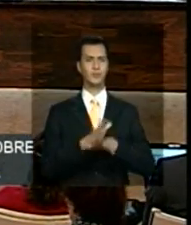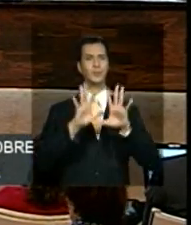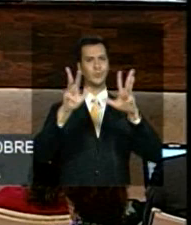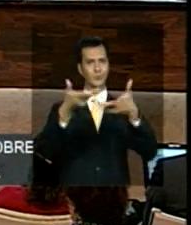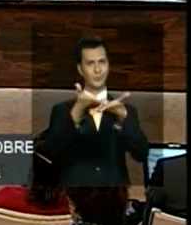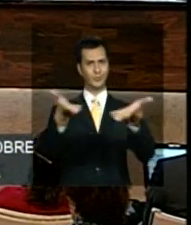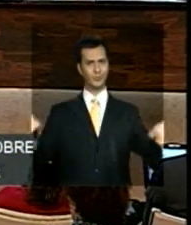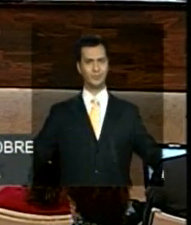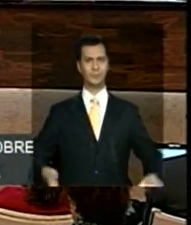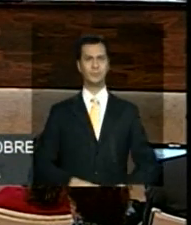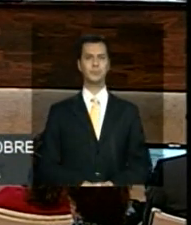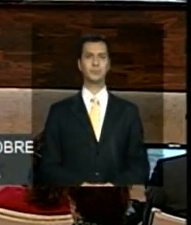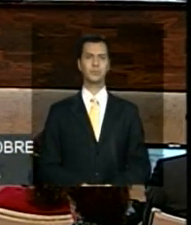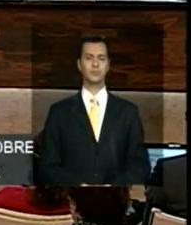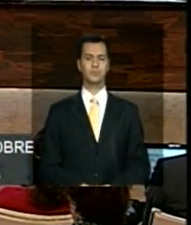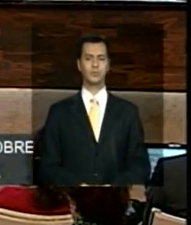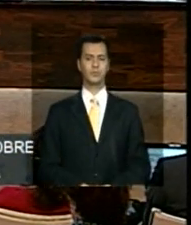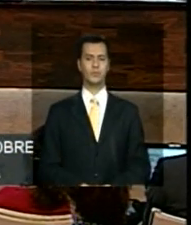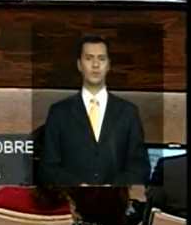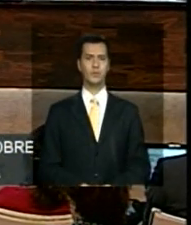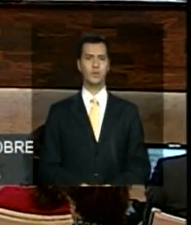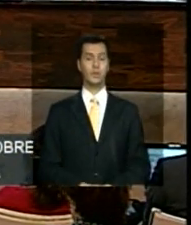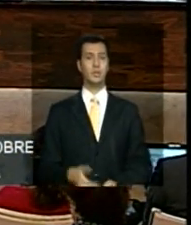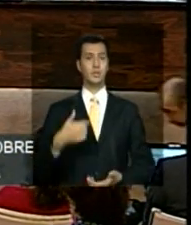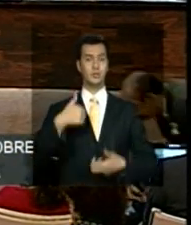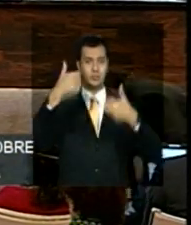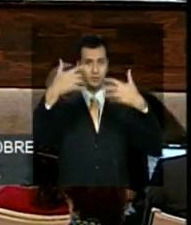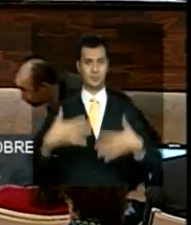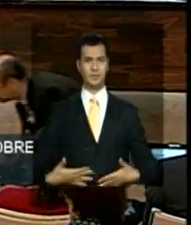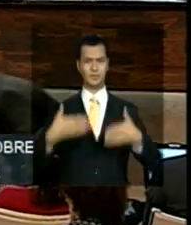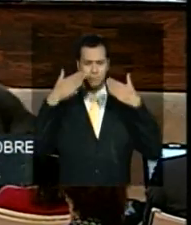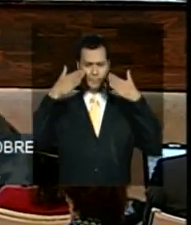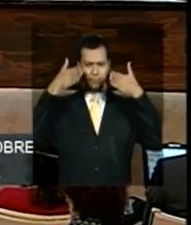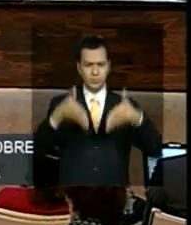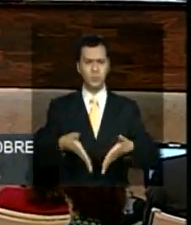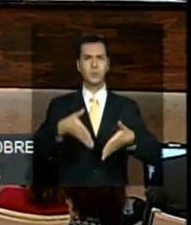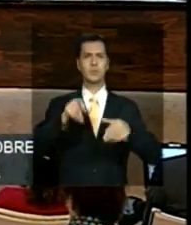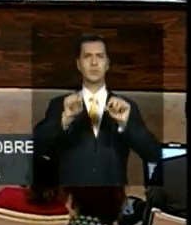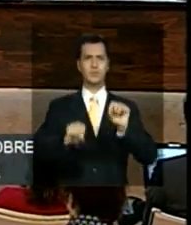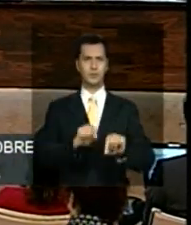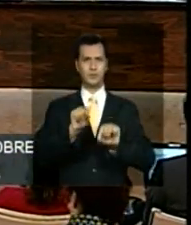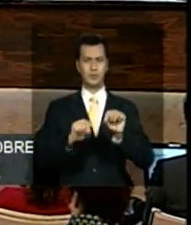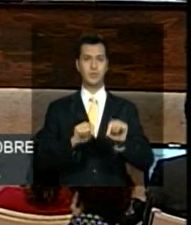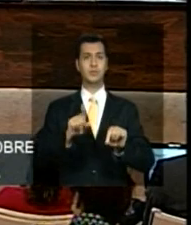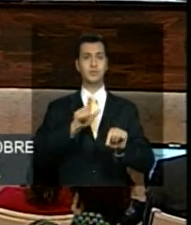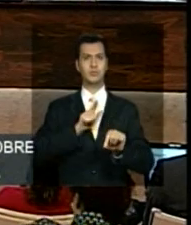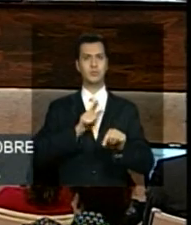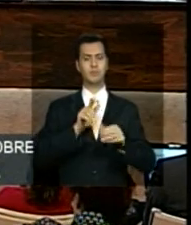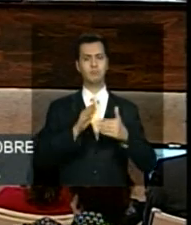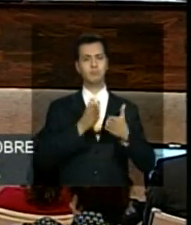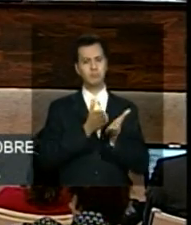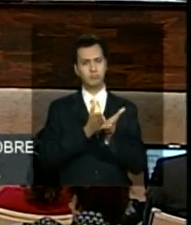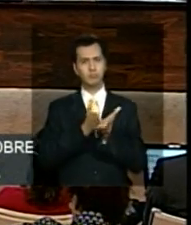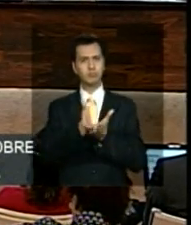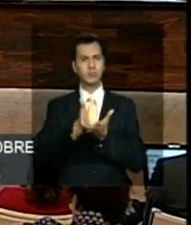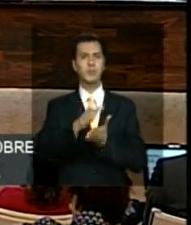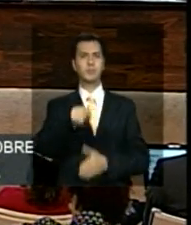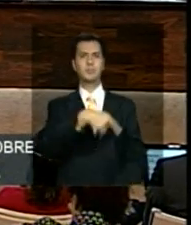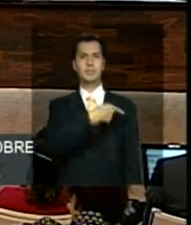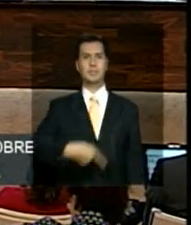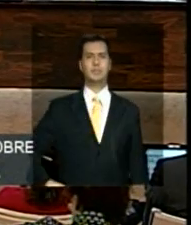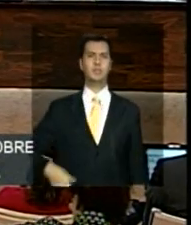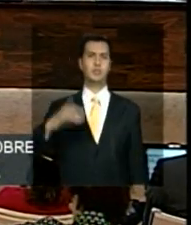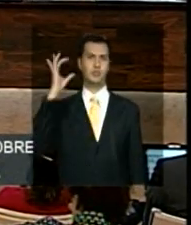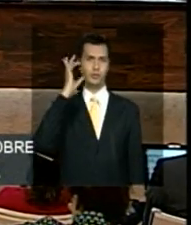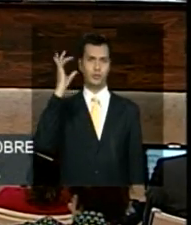vou me concentrar naquilo que eu acredito que seguiu uma diretriz estabelecida pela presidenta